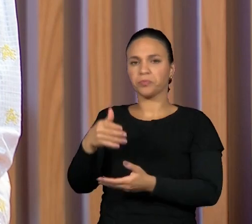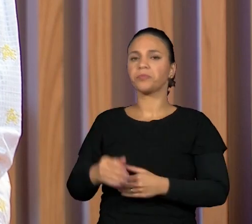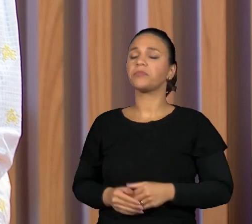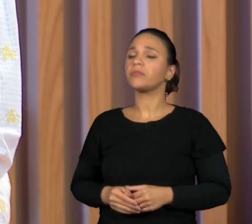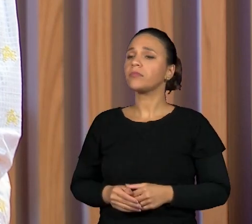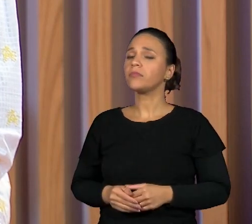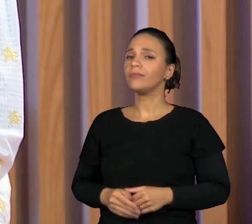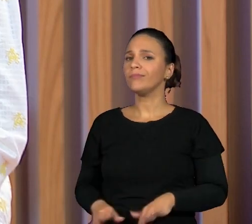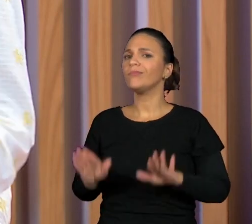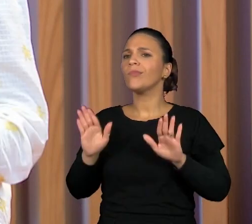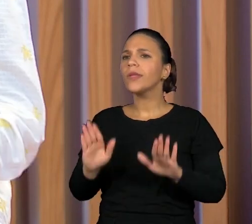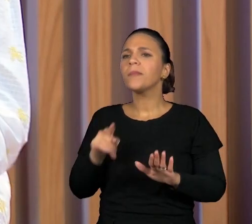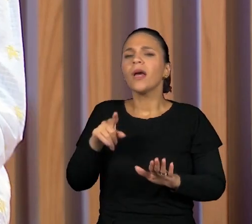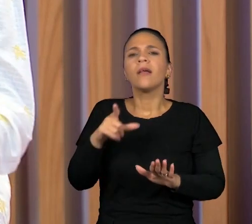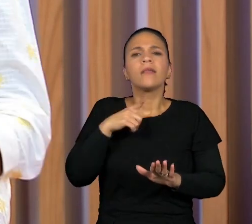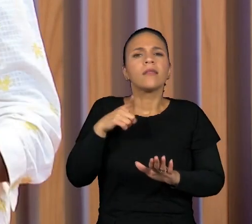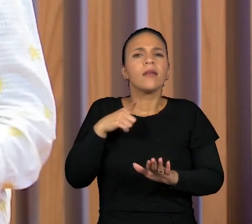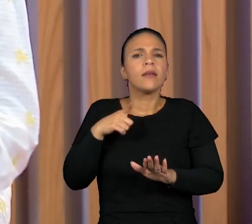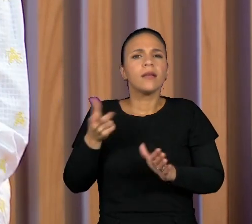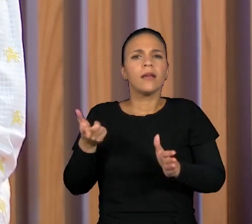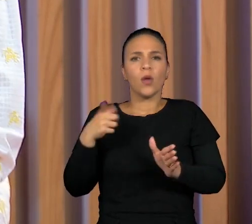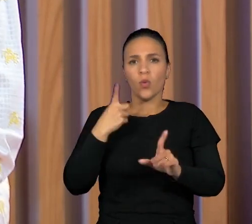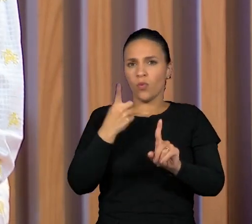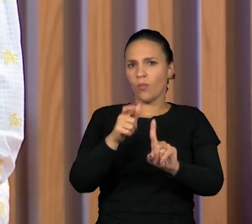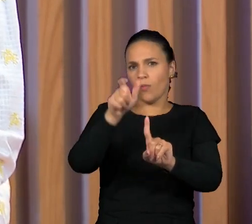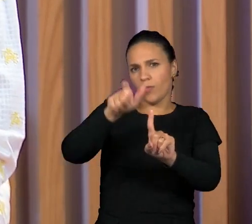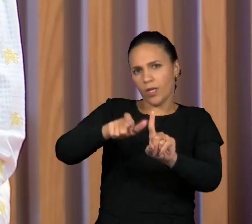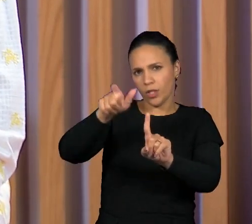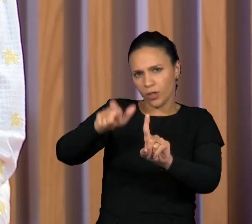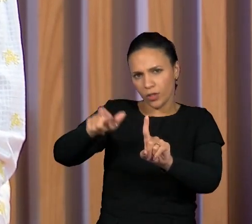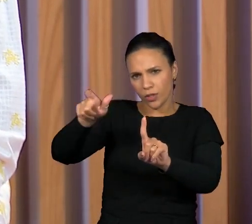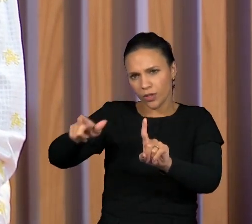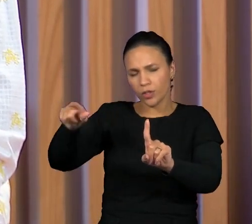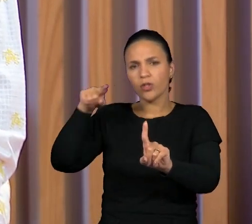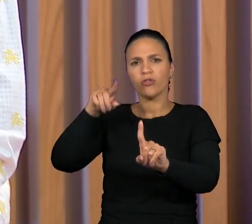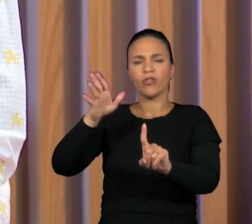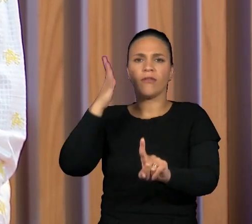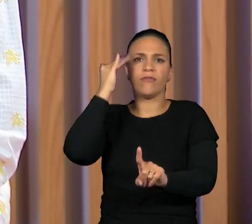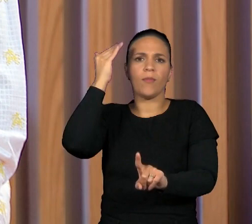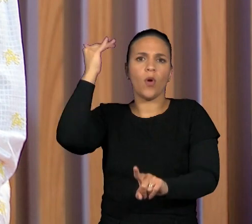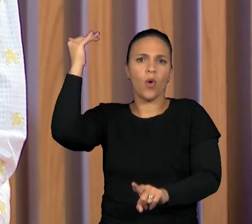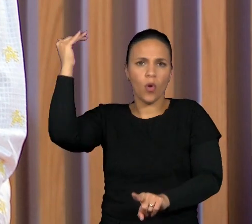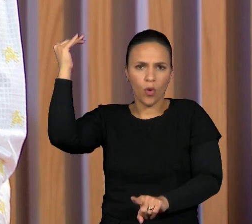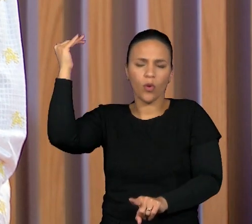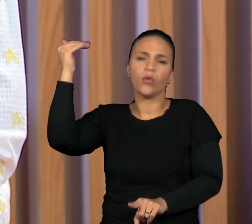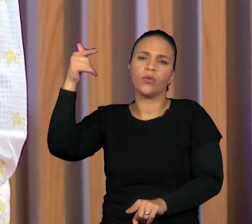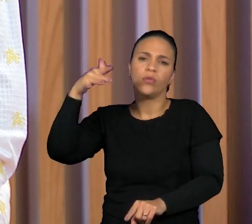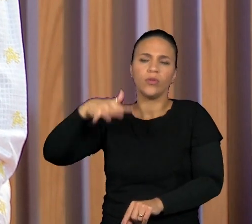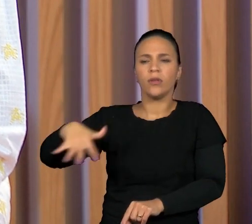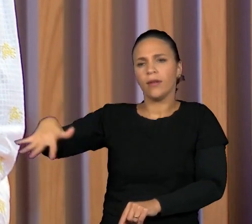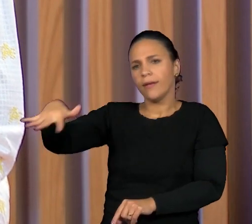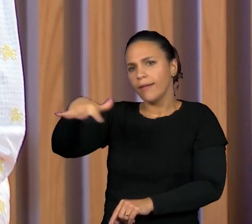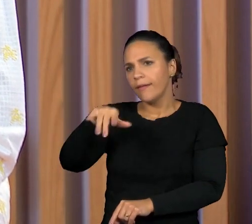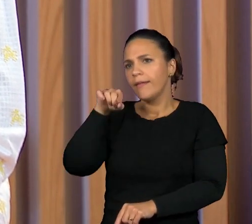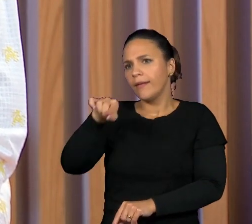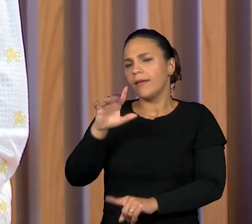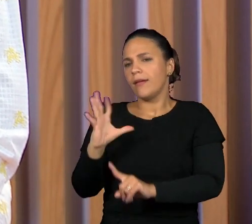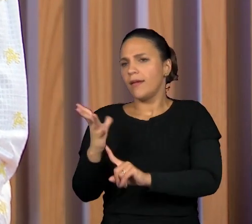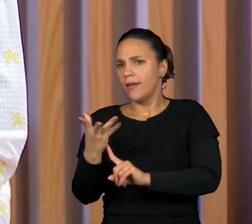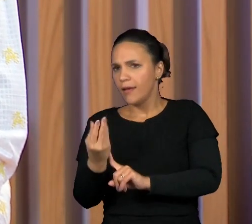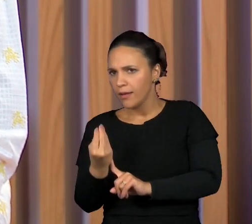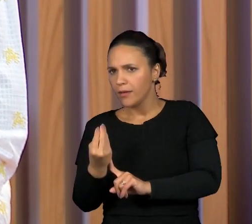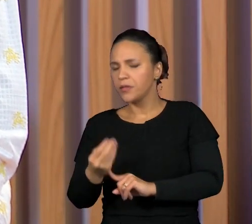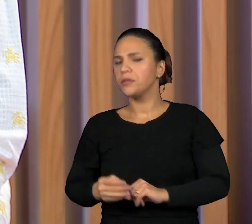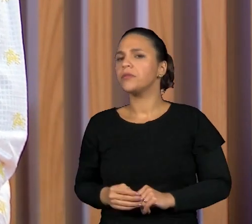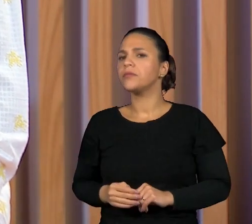Então, além de trabalhar com artistas consagrados no campo das artes em